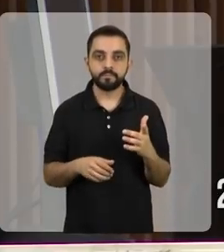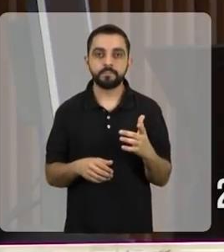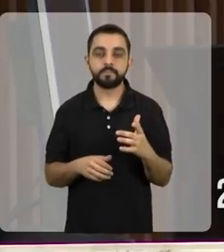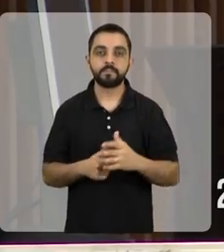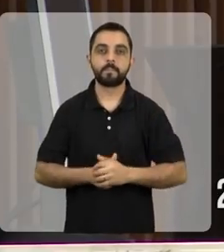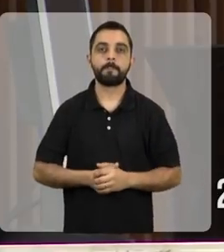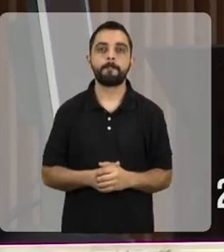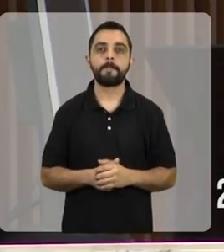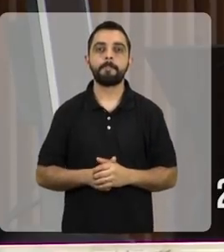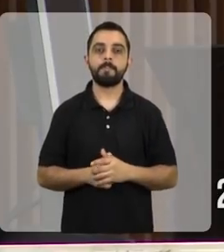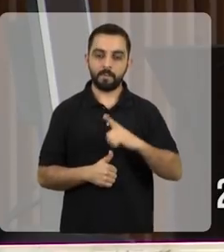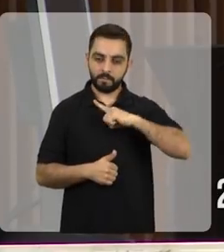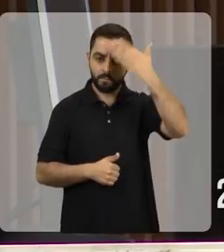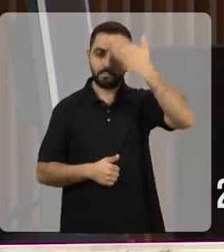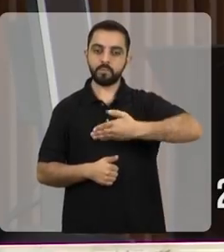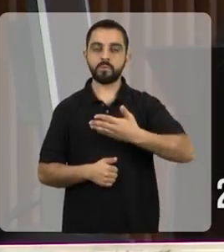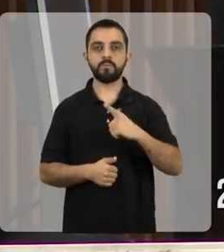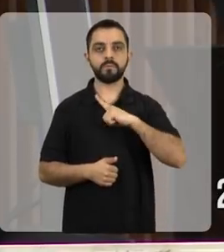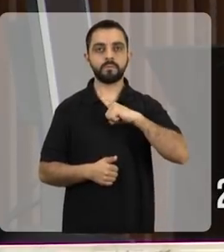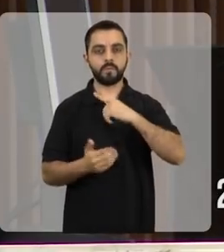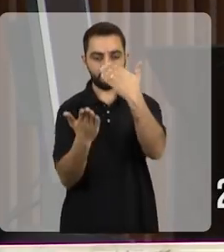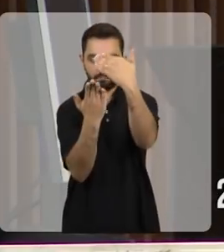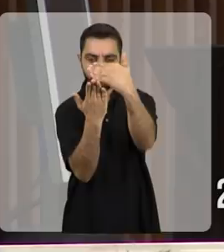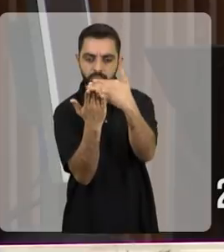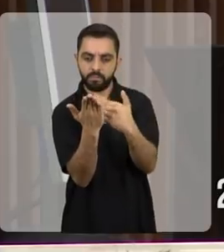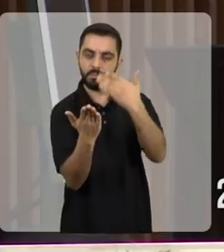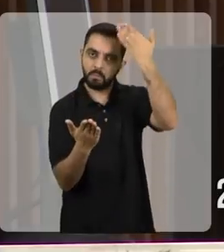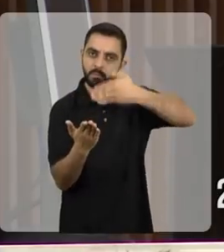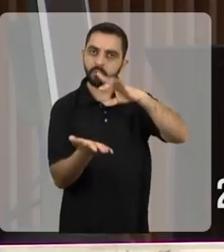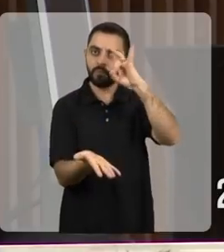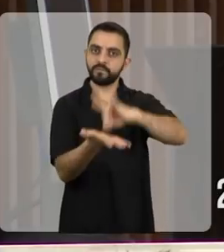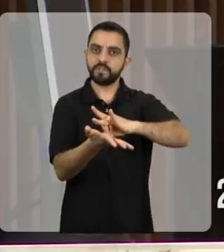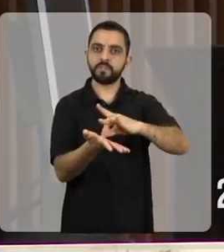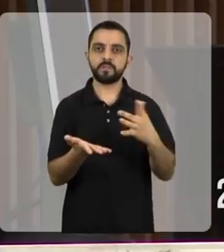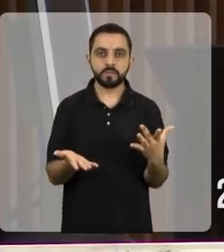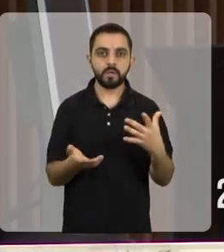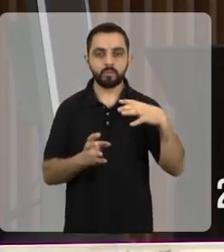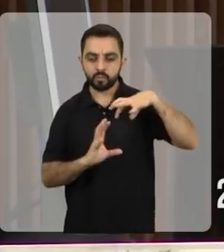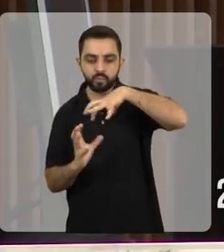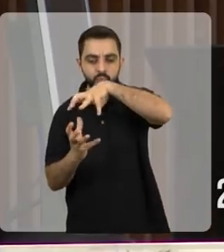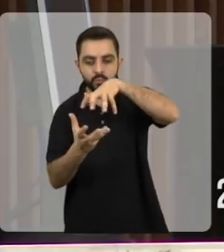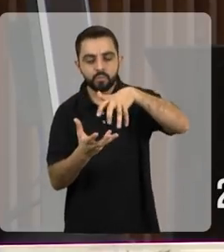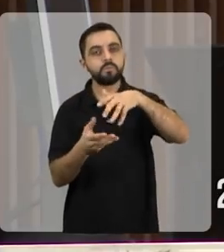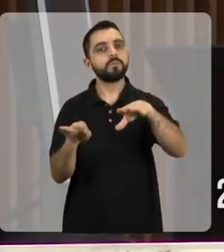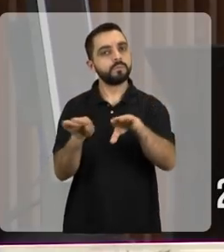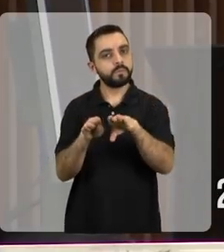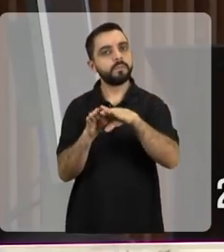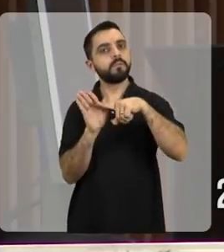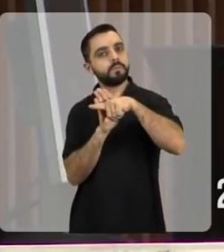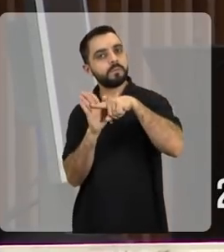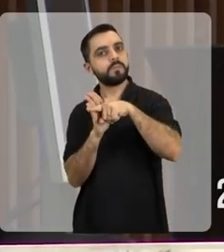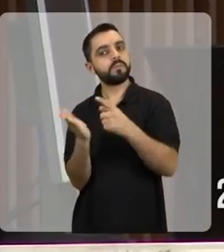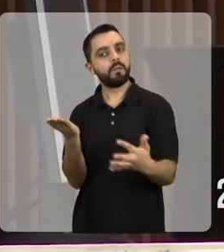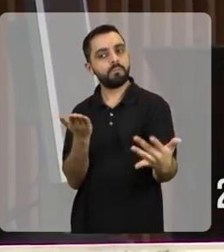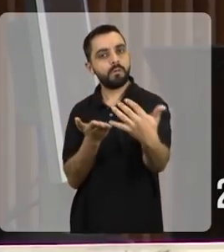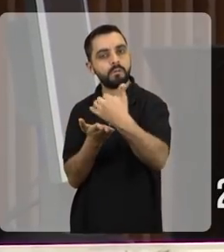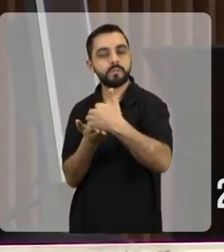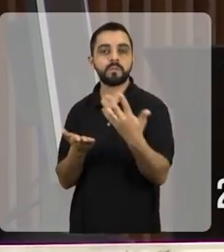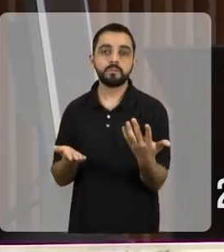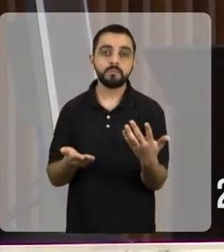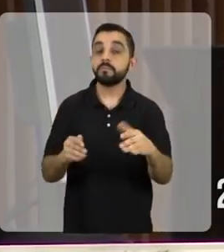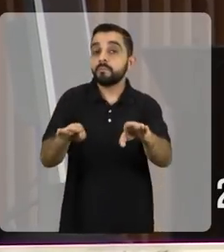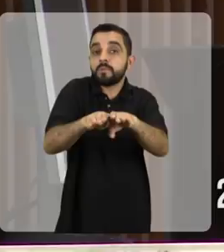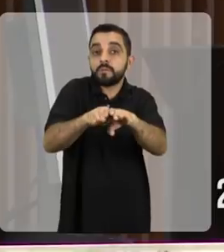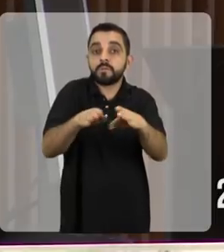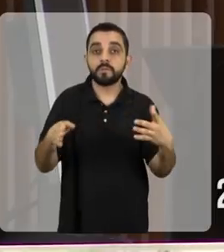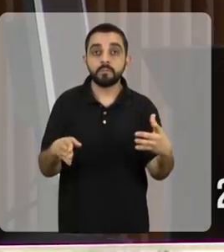em seu rancho universitário da folha isso são rankings internacionais como web of science um ranking de citações ou se preferirem